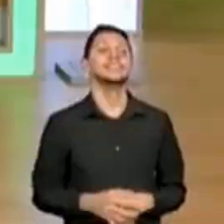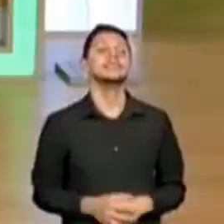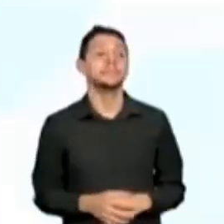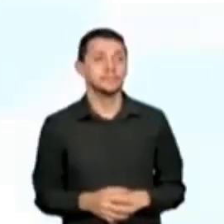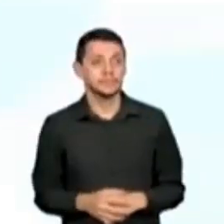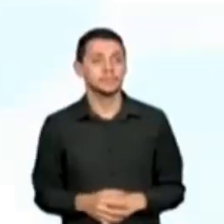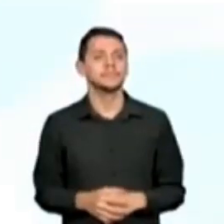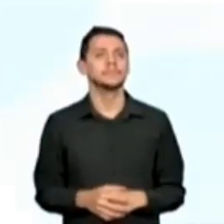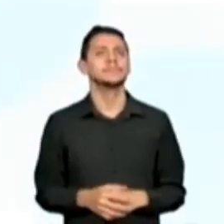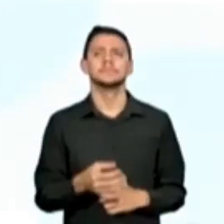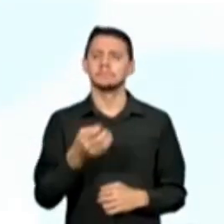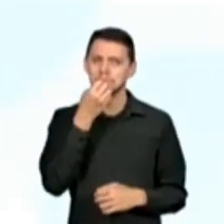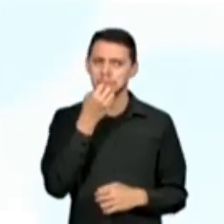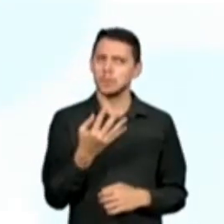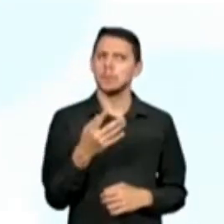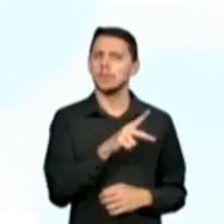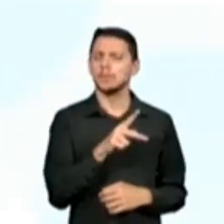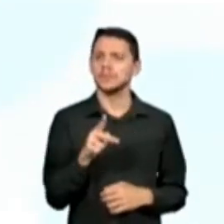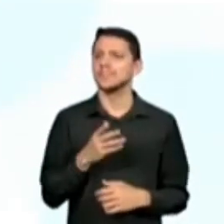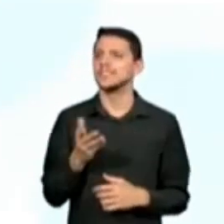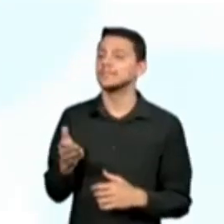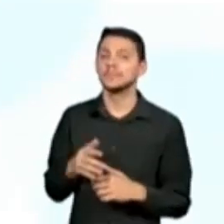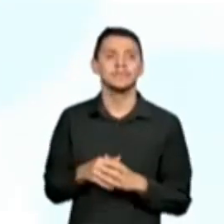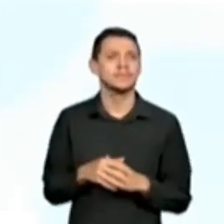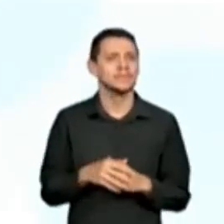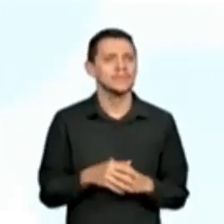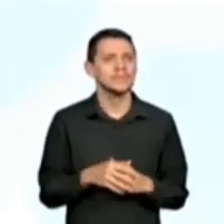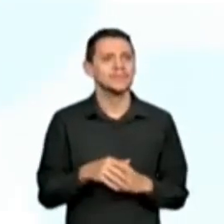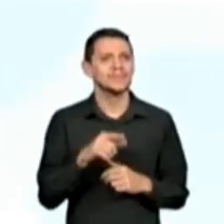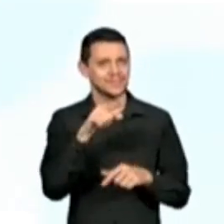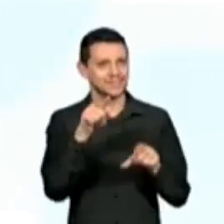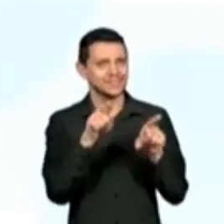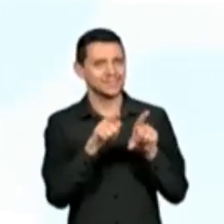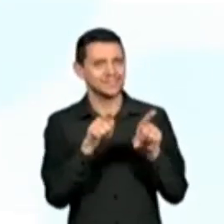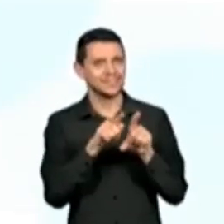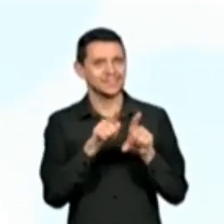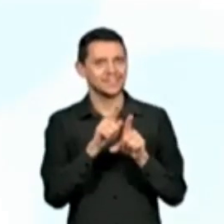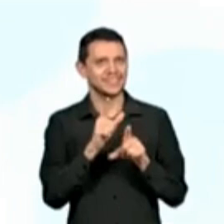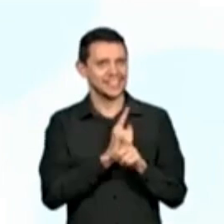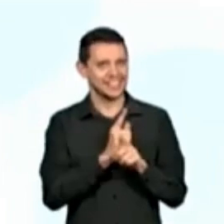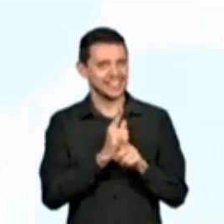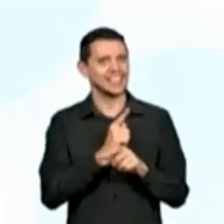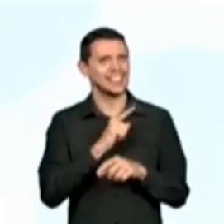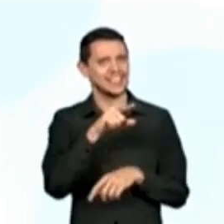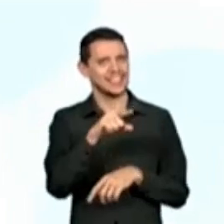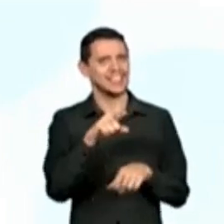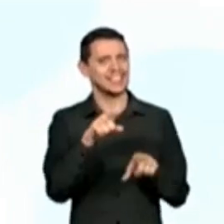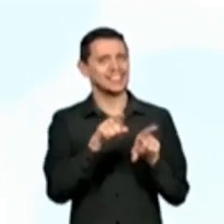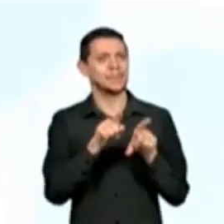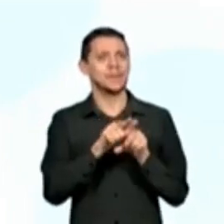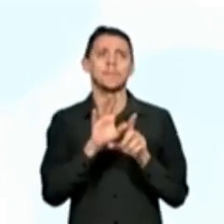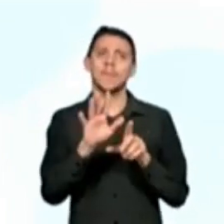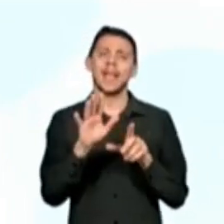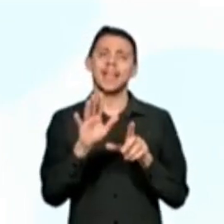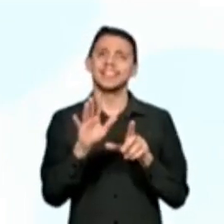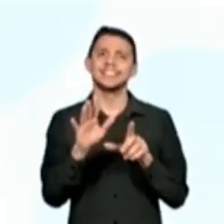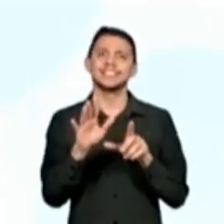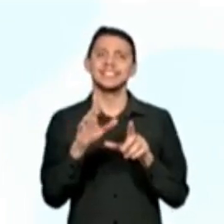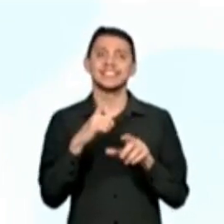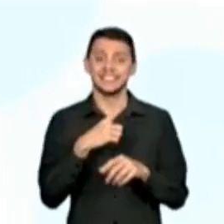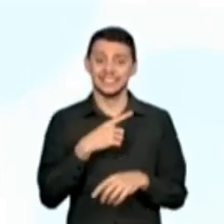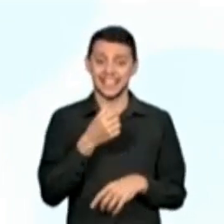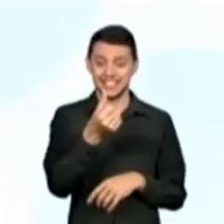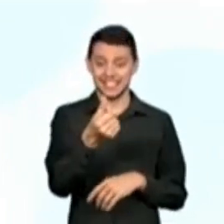Ele também tem. Hã? Ele também tem 6 faces, o bloco retangular. Sim, só também. que não são todas quadradas. É isso